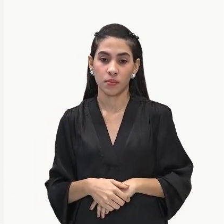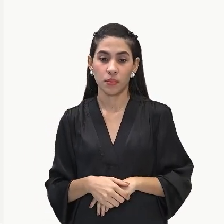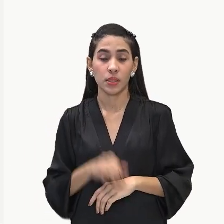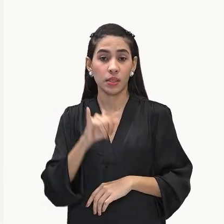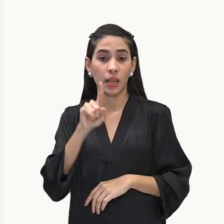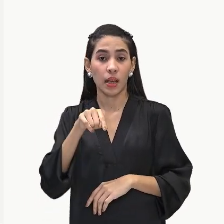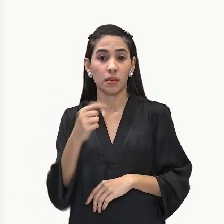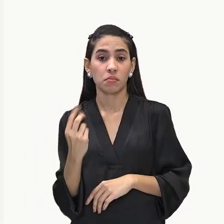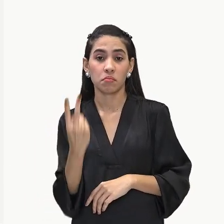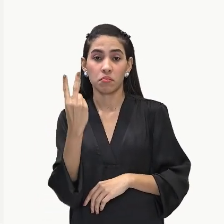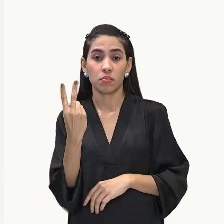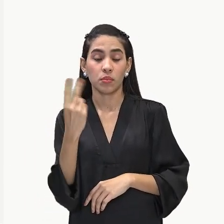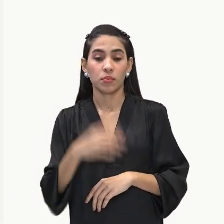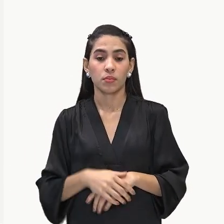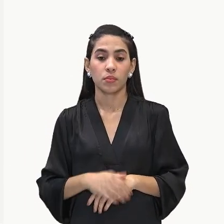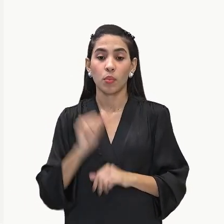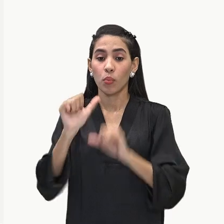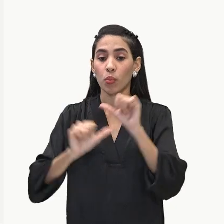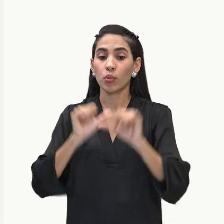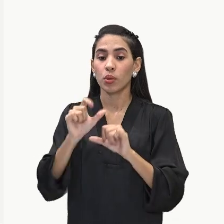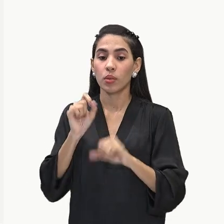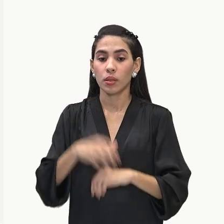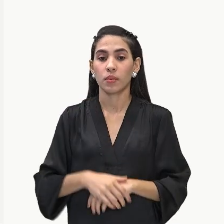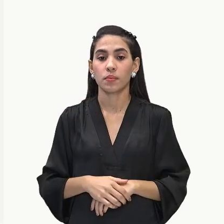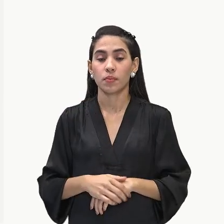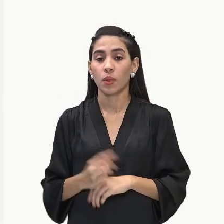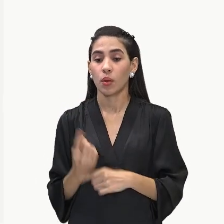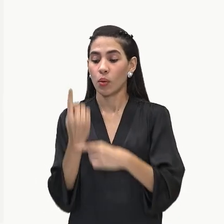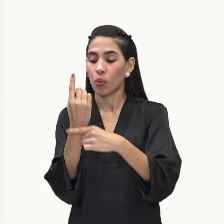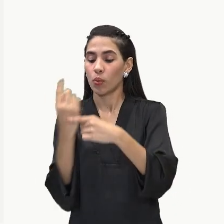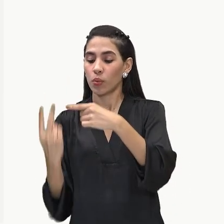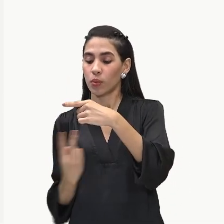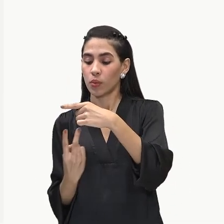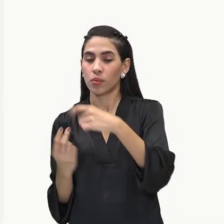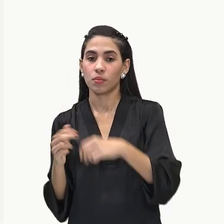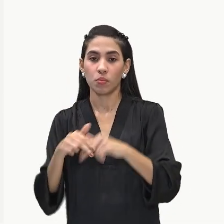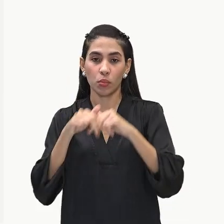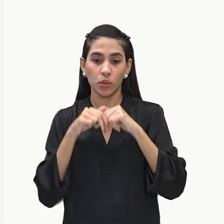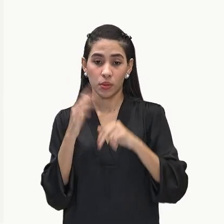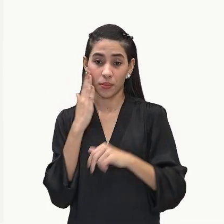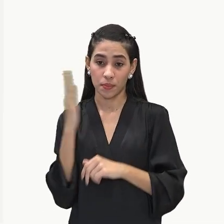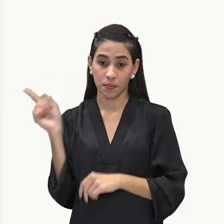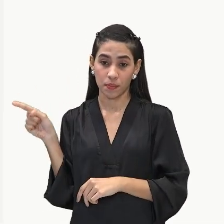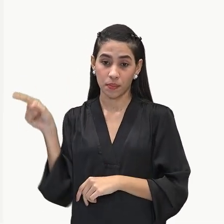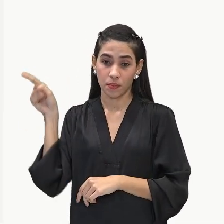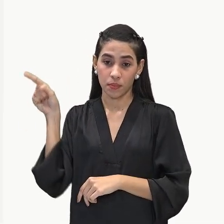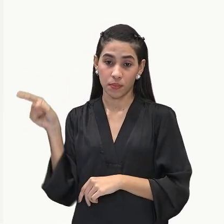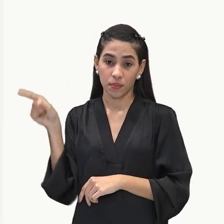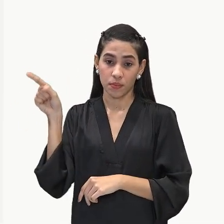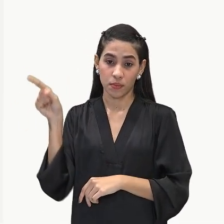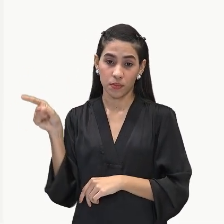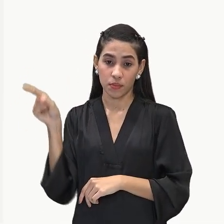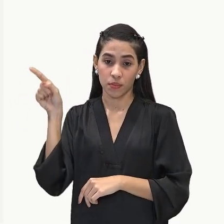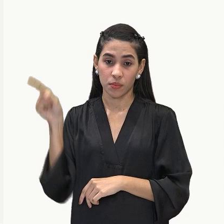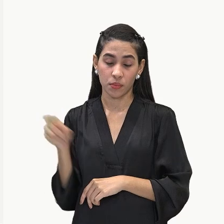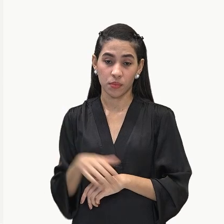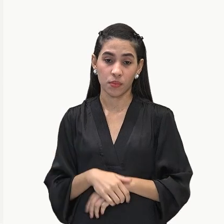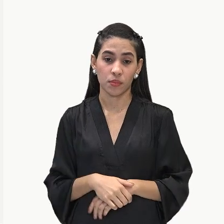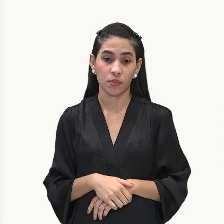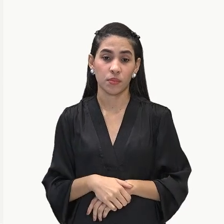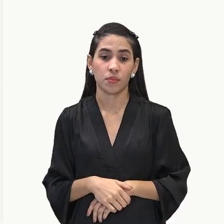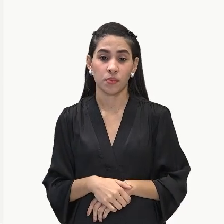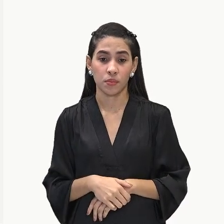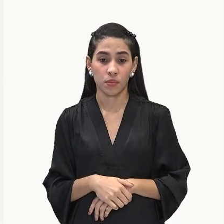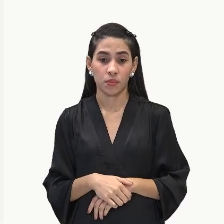é 2, o inverso dele vai ser 1 sobre 2. Por isso que apareceu aqui 1 sobre 2.